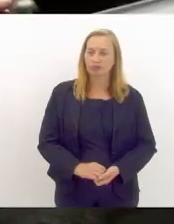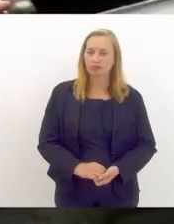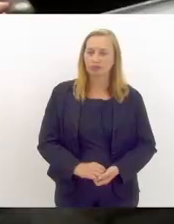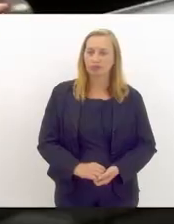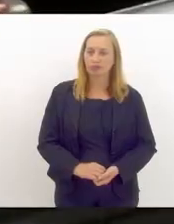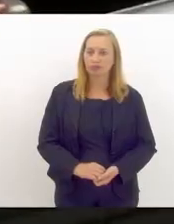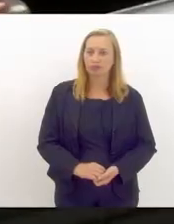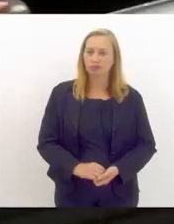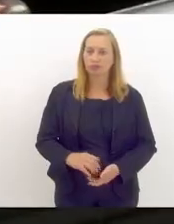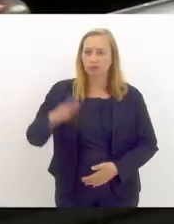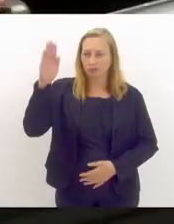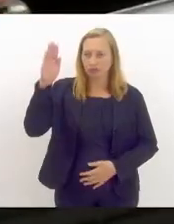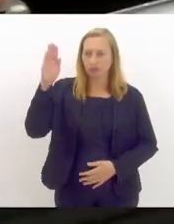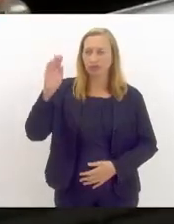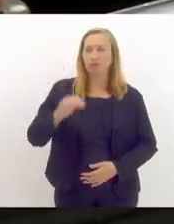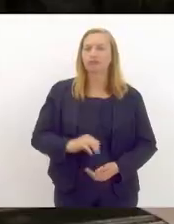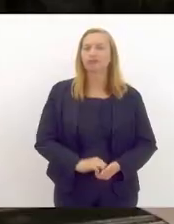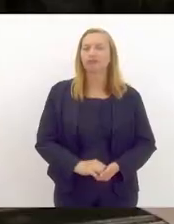Assim o prometo.